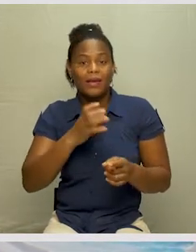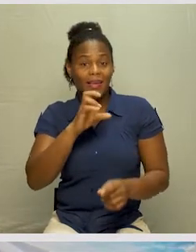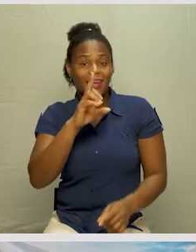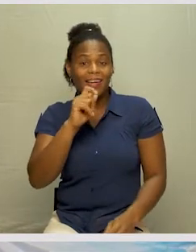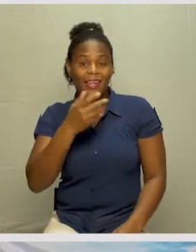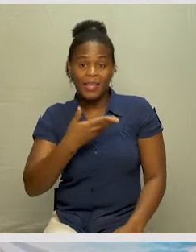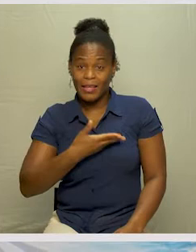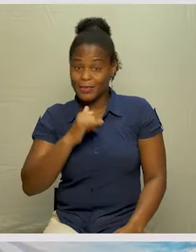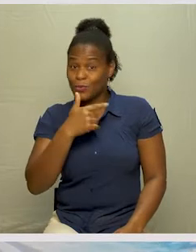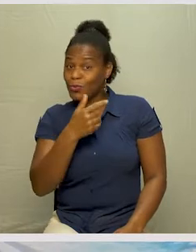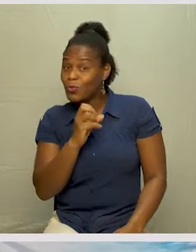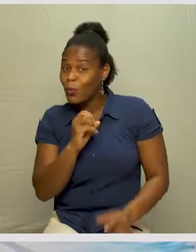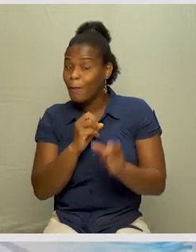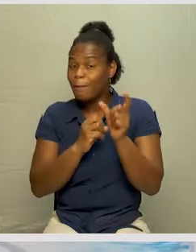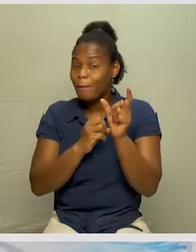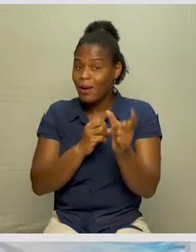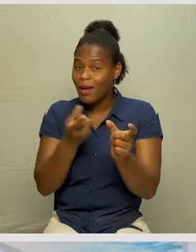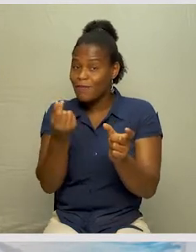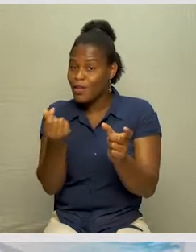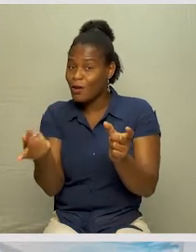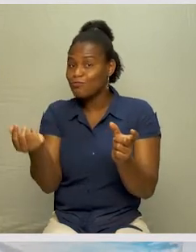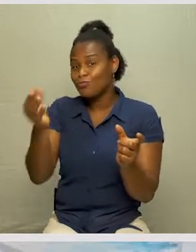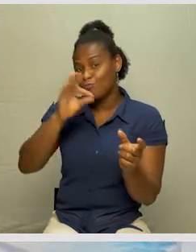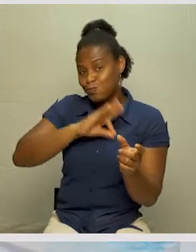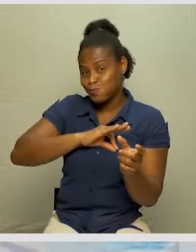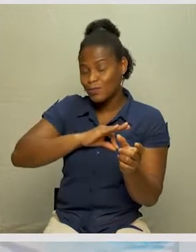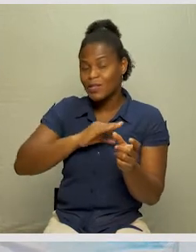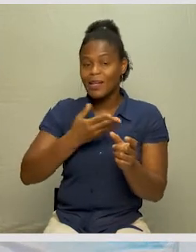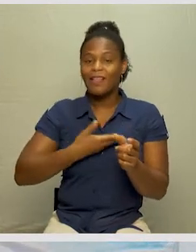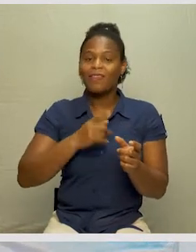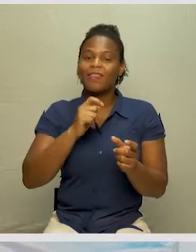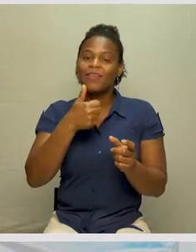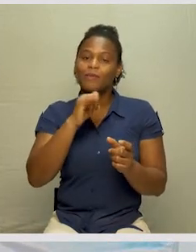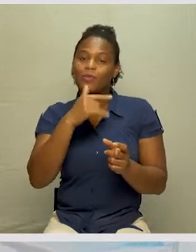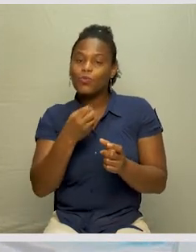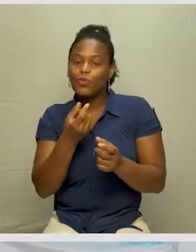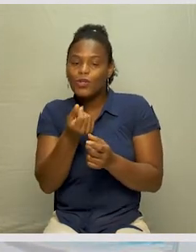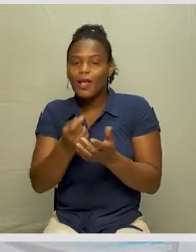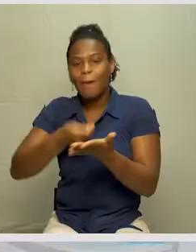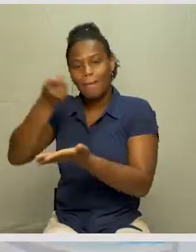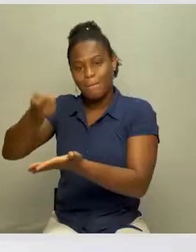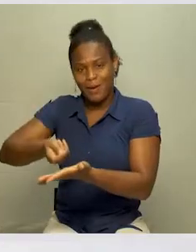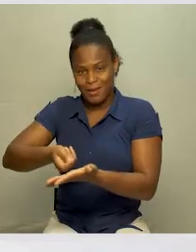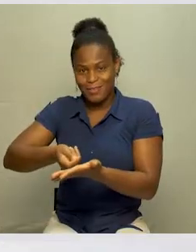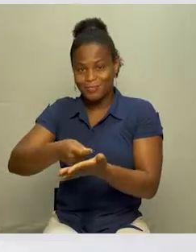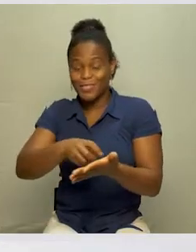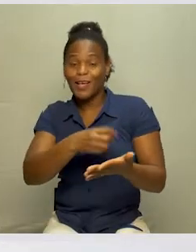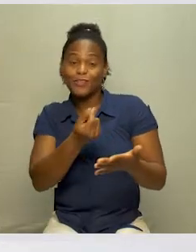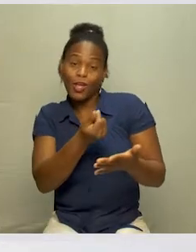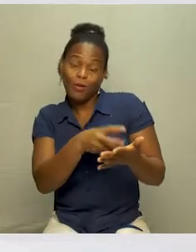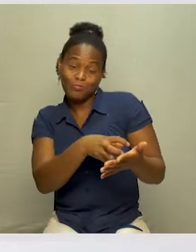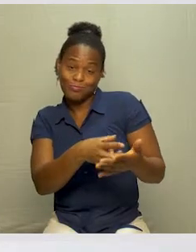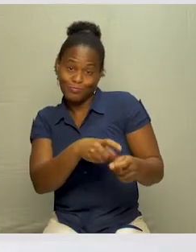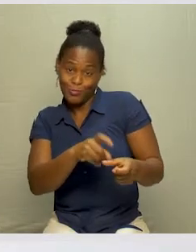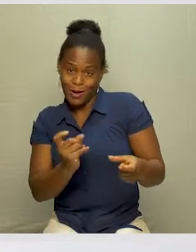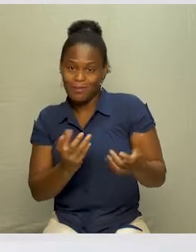débito. Crédito significa recebimento e débito significa pagamento. O saldo da